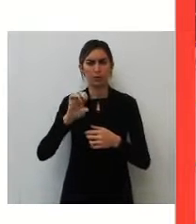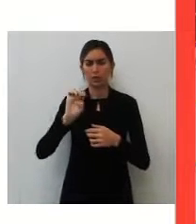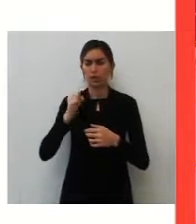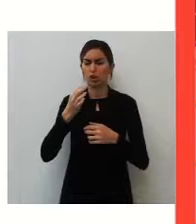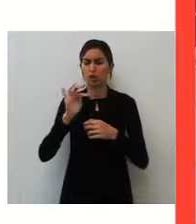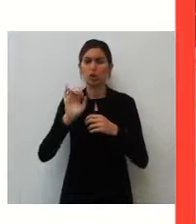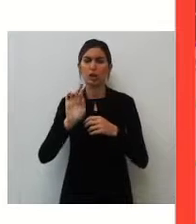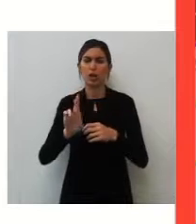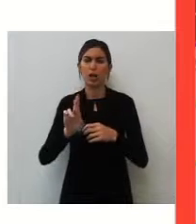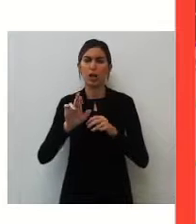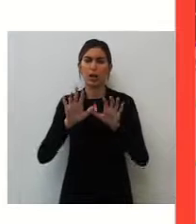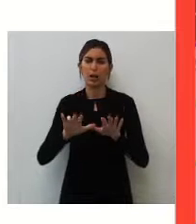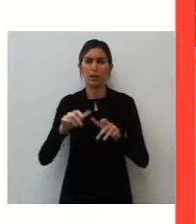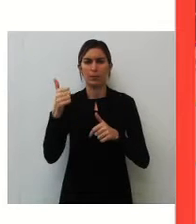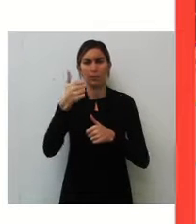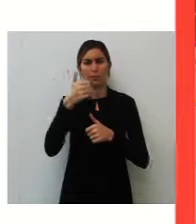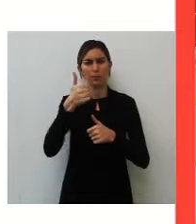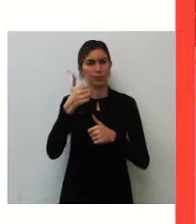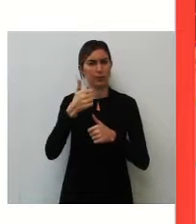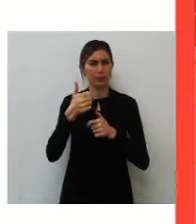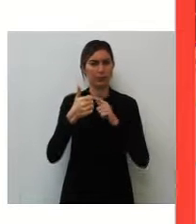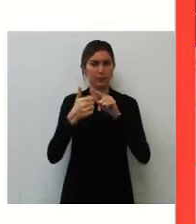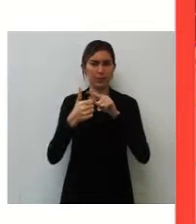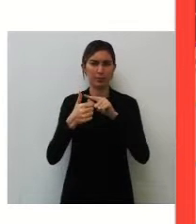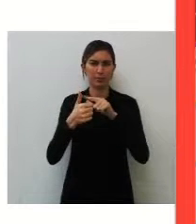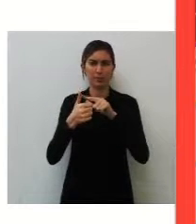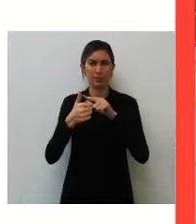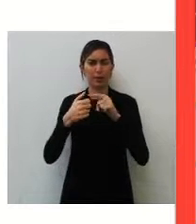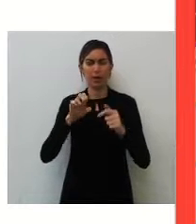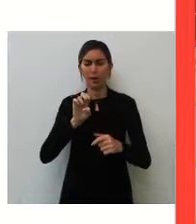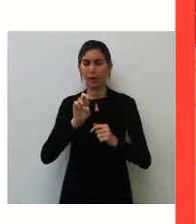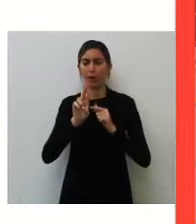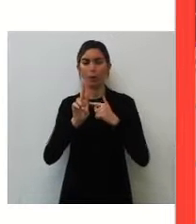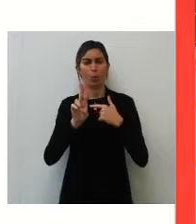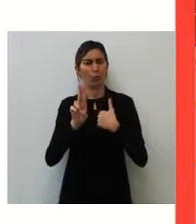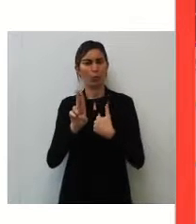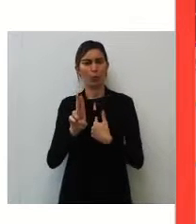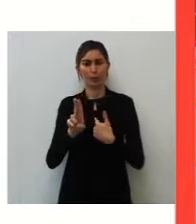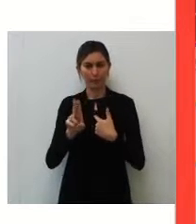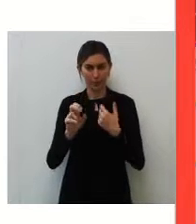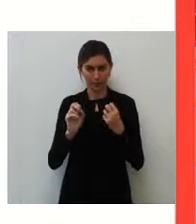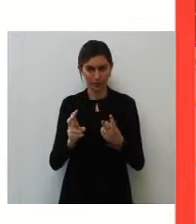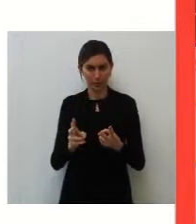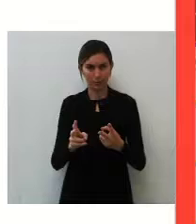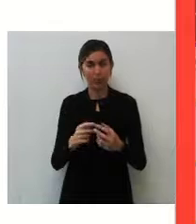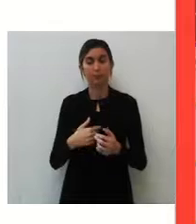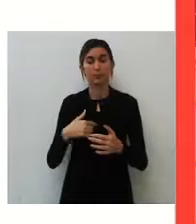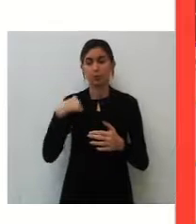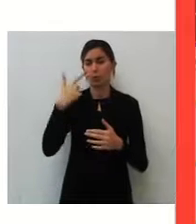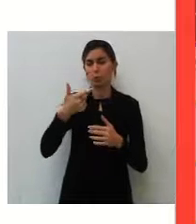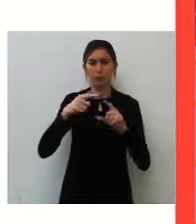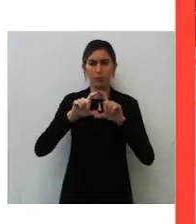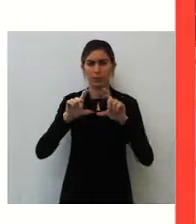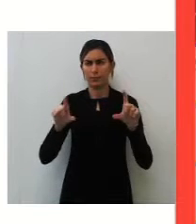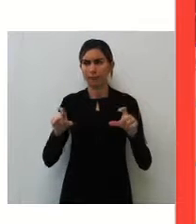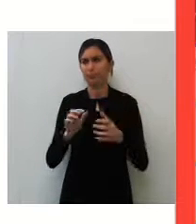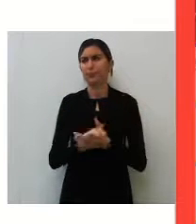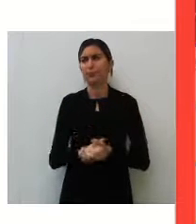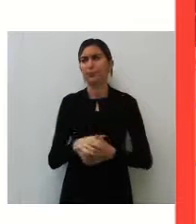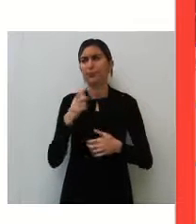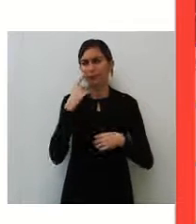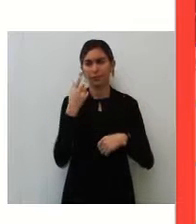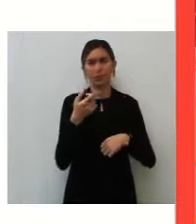verbo estar está na primeira pessoa do singular o eu ok próximo parênteses